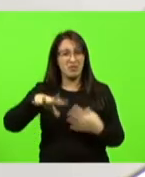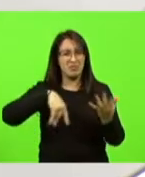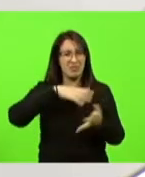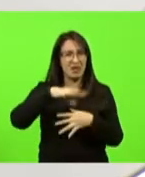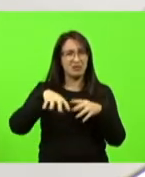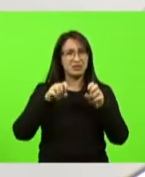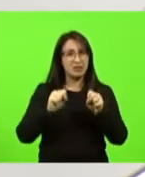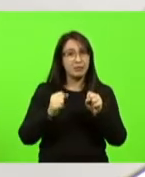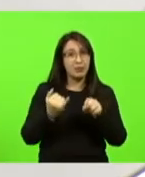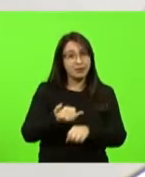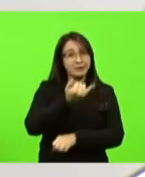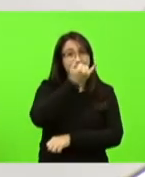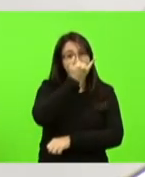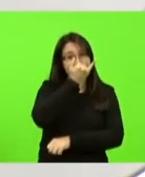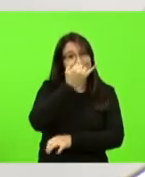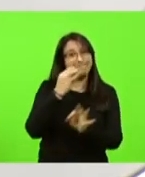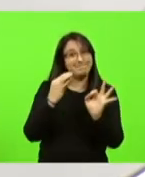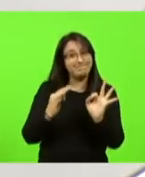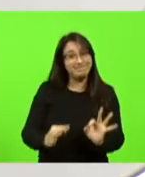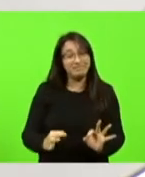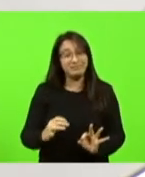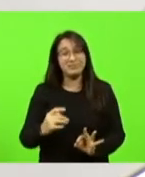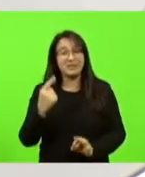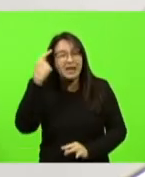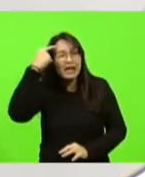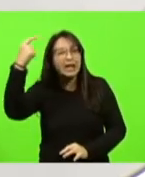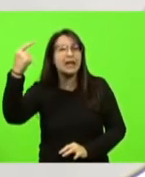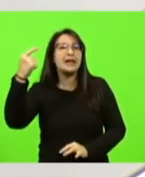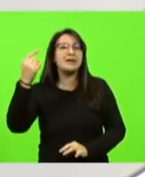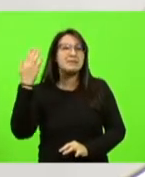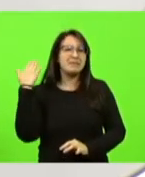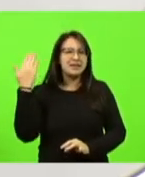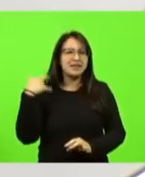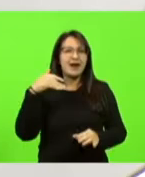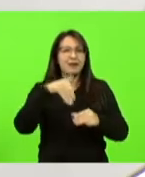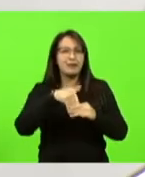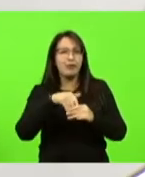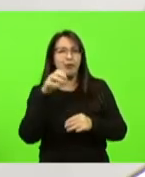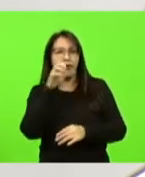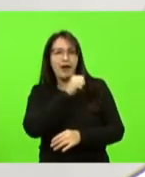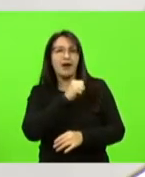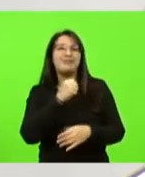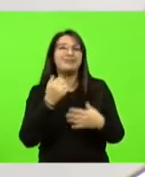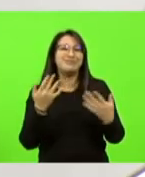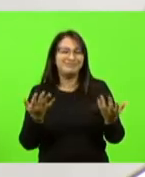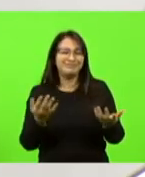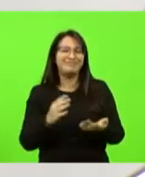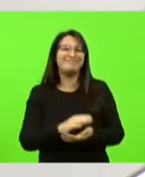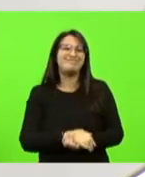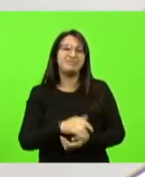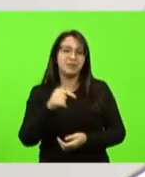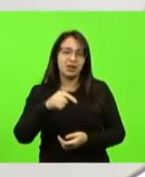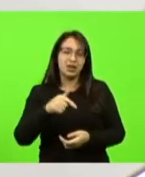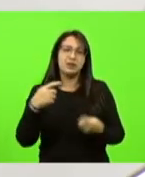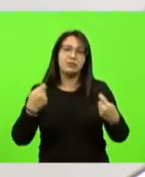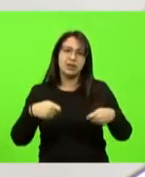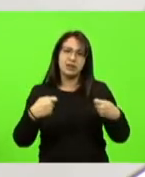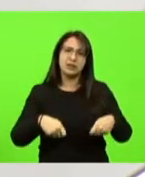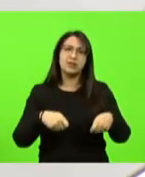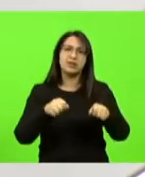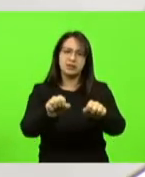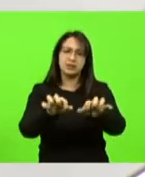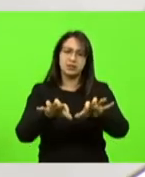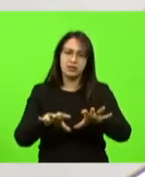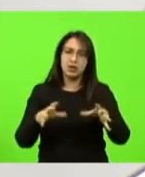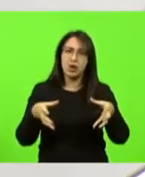casa votou em um mês sem fazer uma única diligência a esse projeto. Uma única diligência a esse